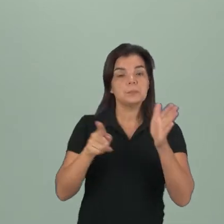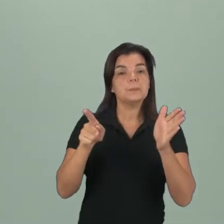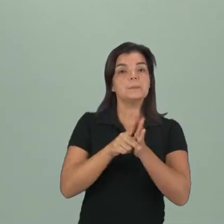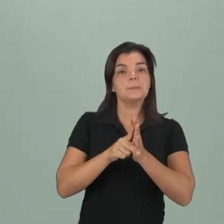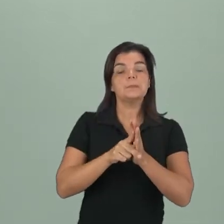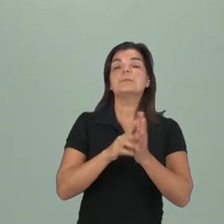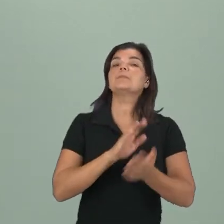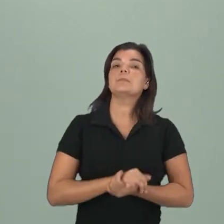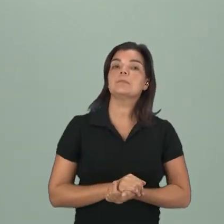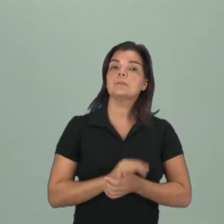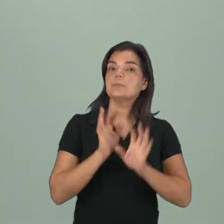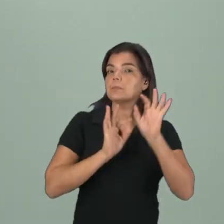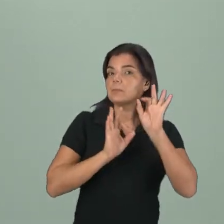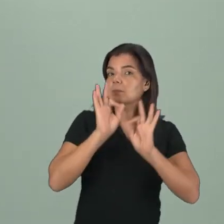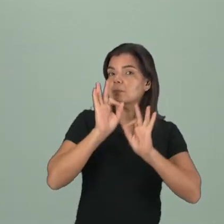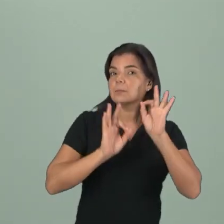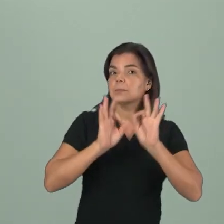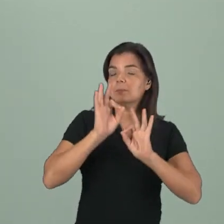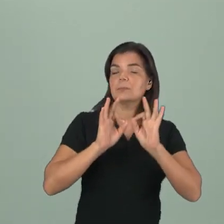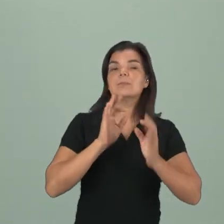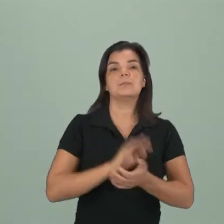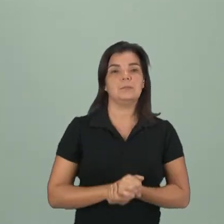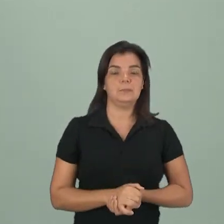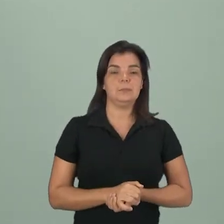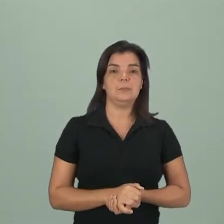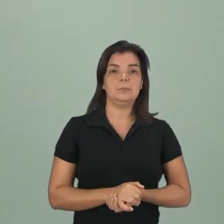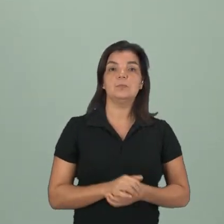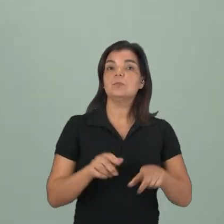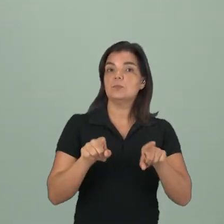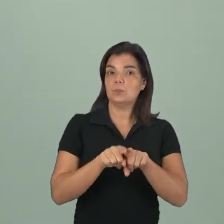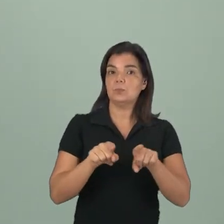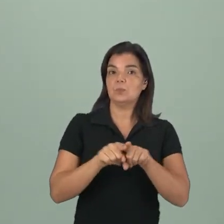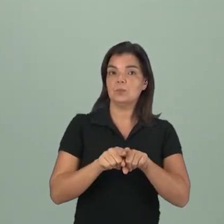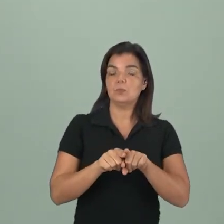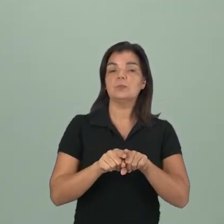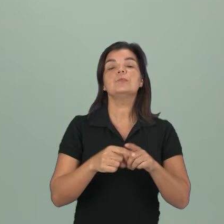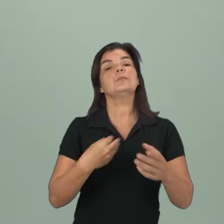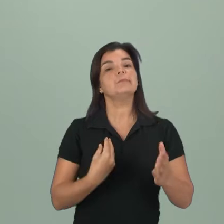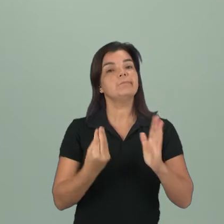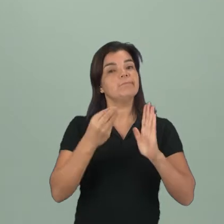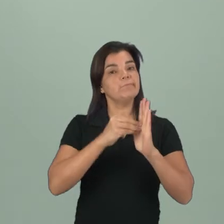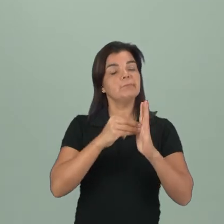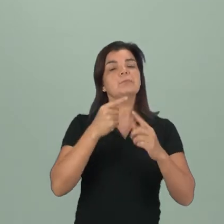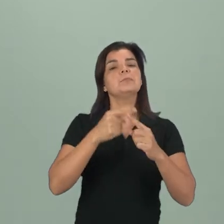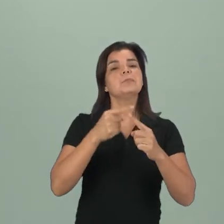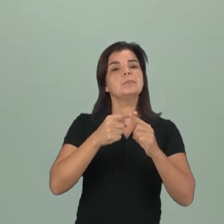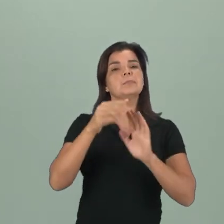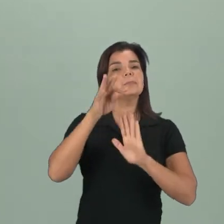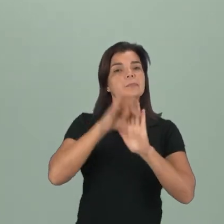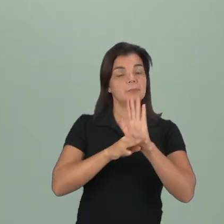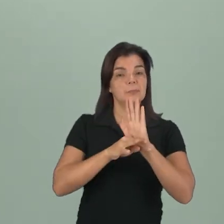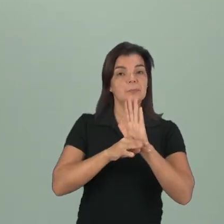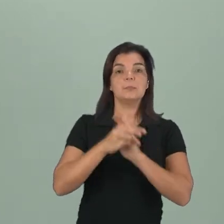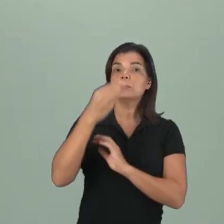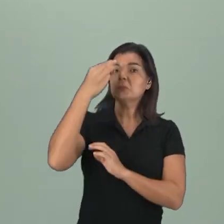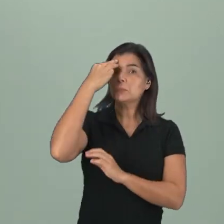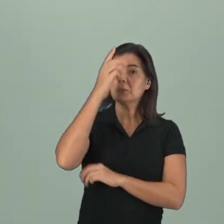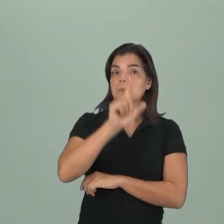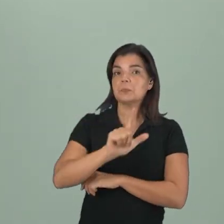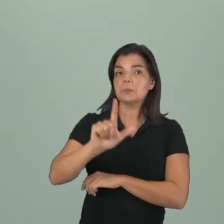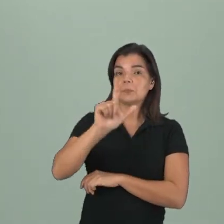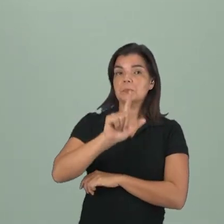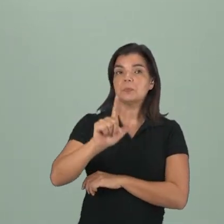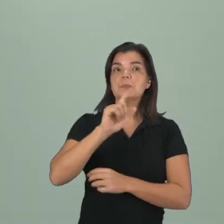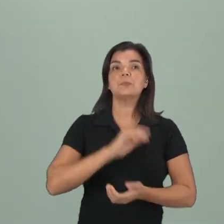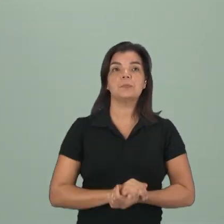pertence, pela organização dele, pela organização que o compõe. Por que esse texto se trata de Memórias